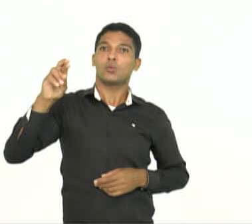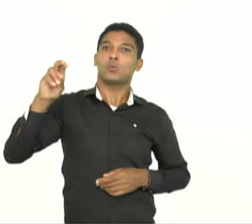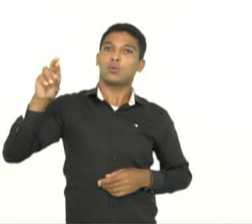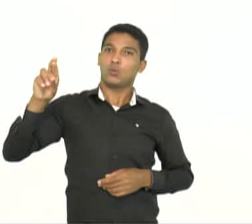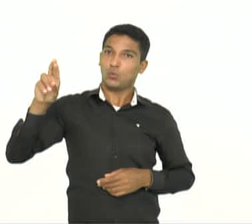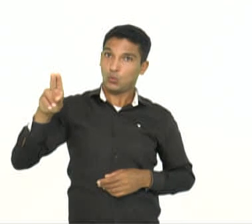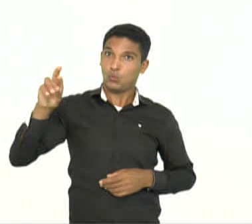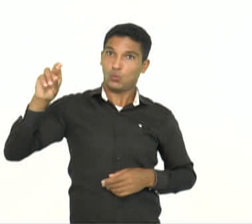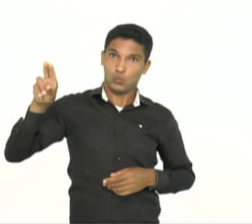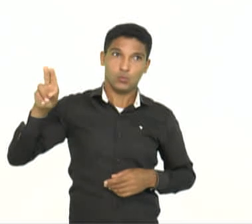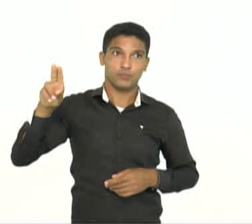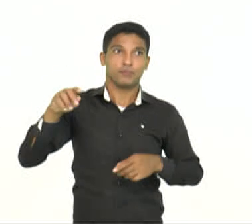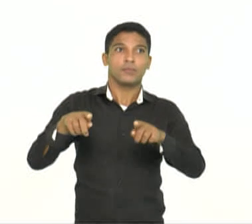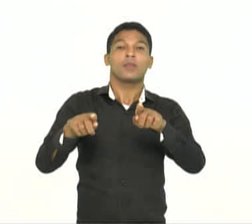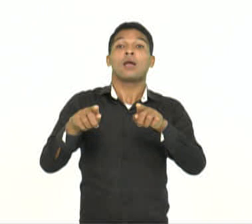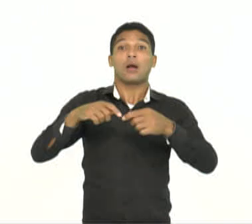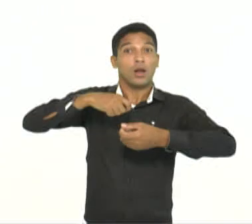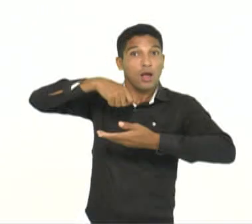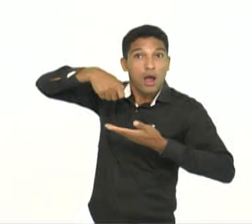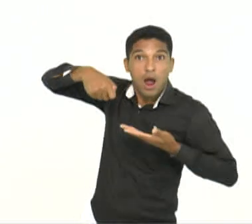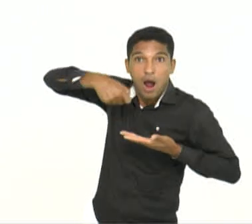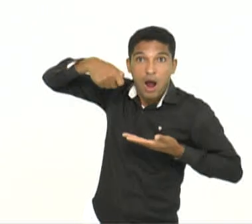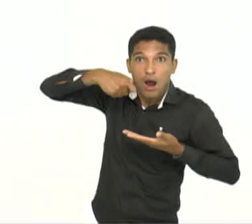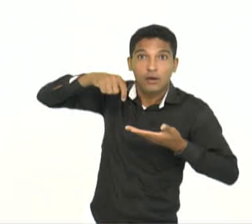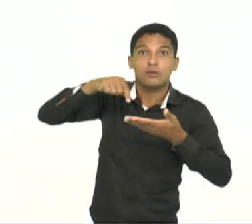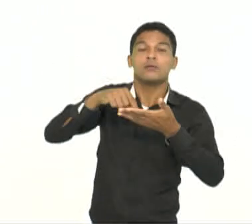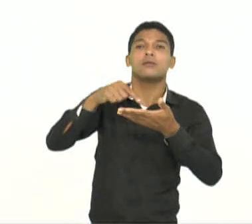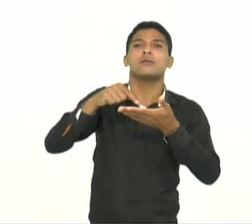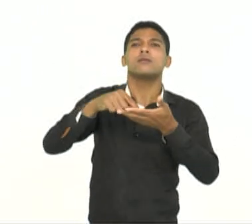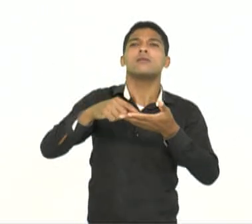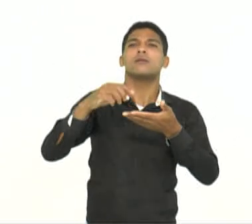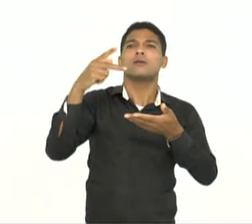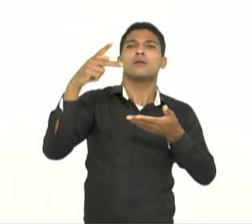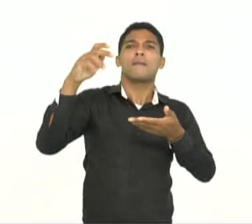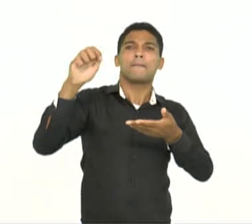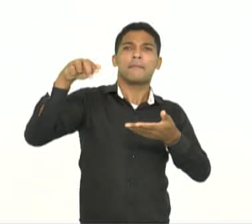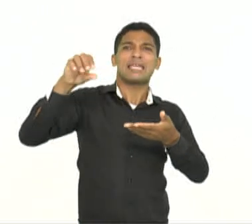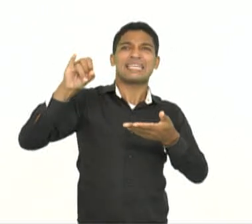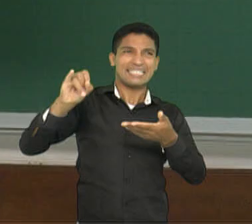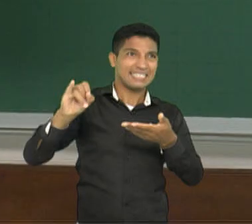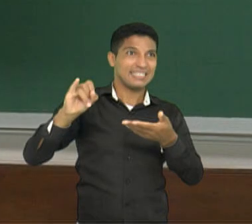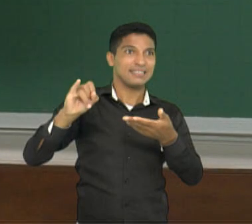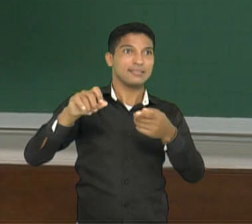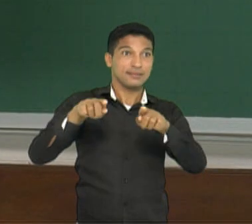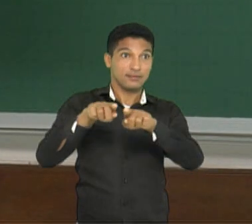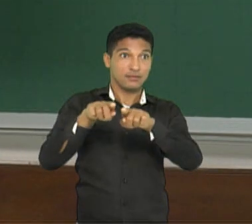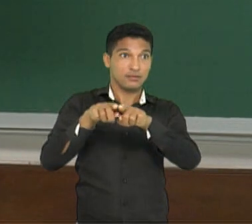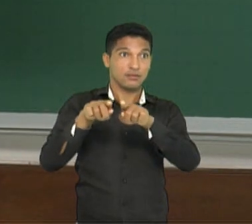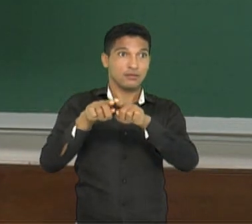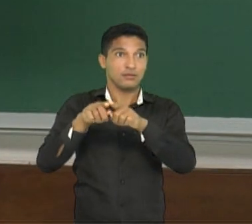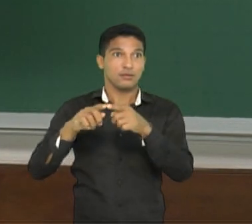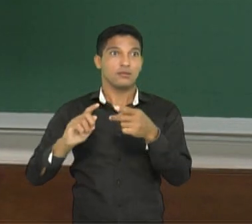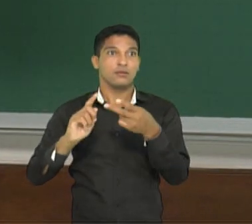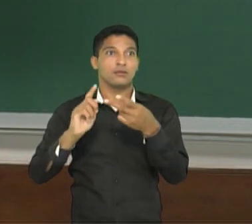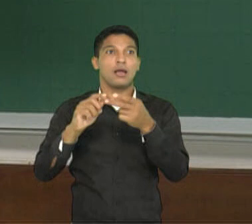pequi é um fruto típico daquela região. Então, hábitos e costumes variam no Brasil também